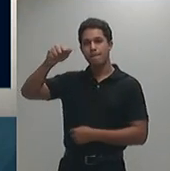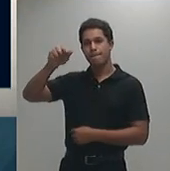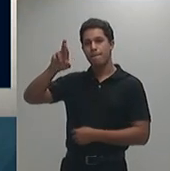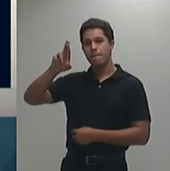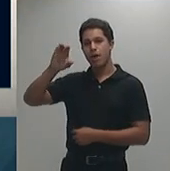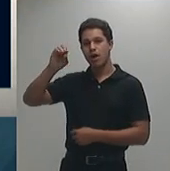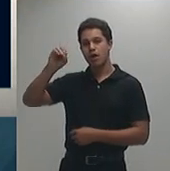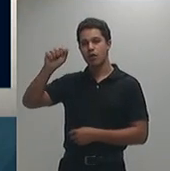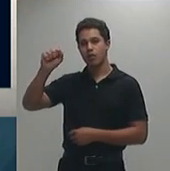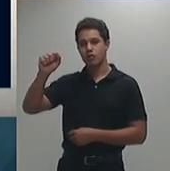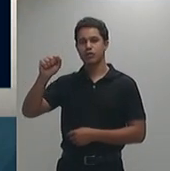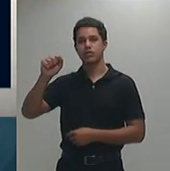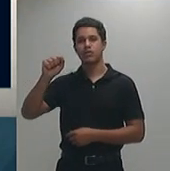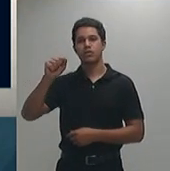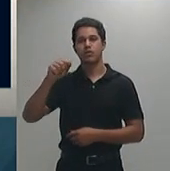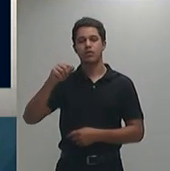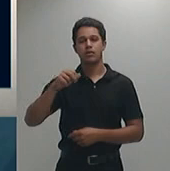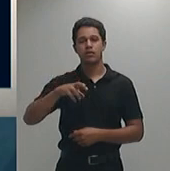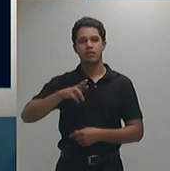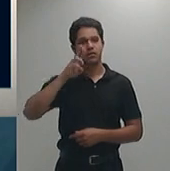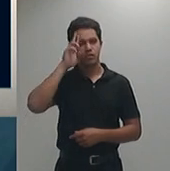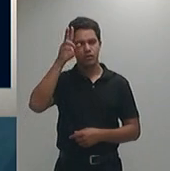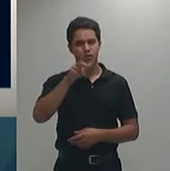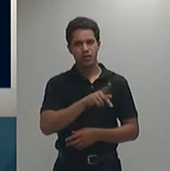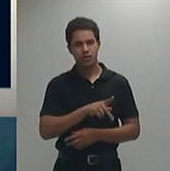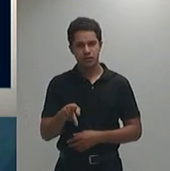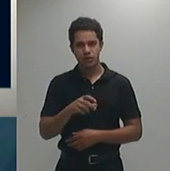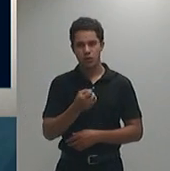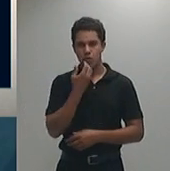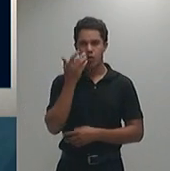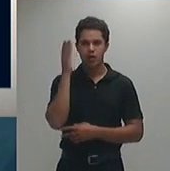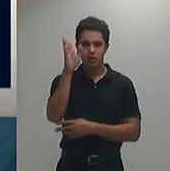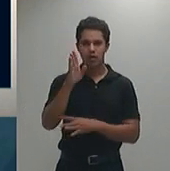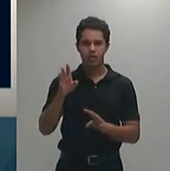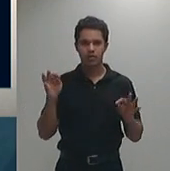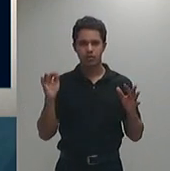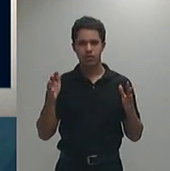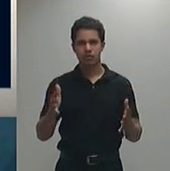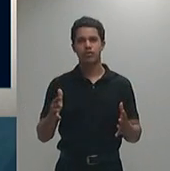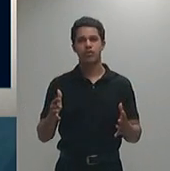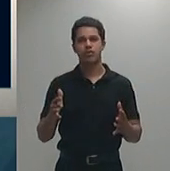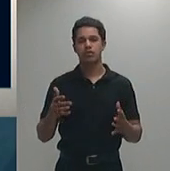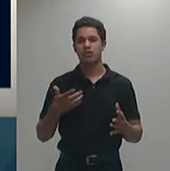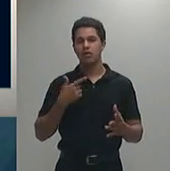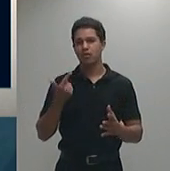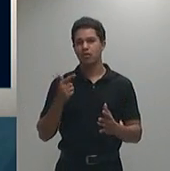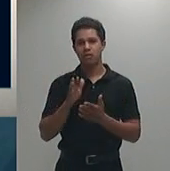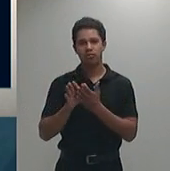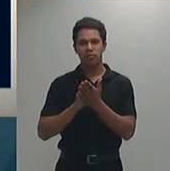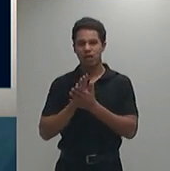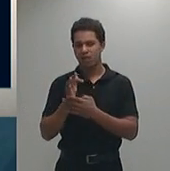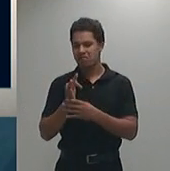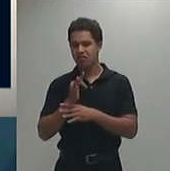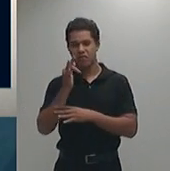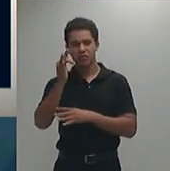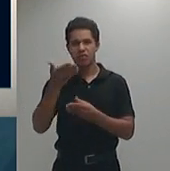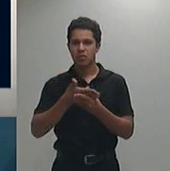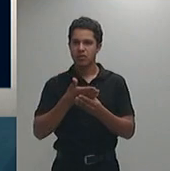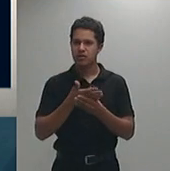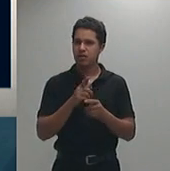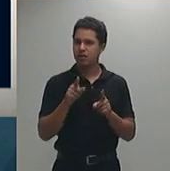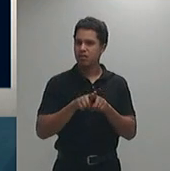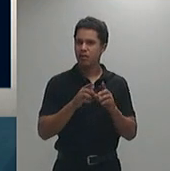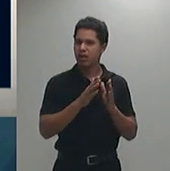e o presidente caros colegas Boa tarde a todos eu estou não tenho nenhuma aviamento de destaque e quero